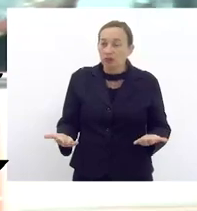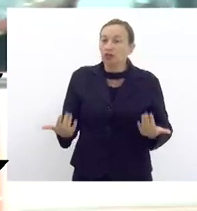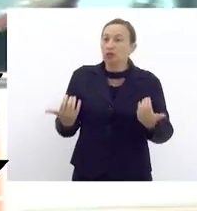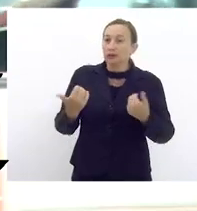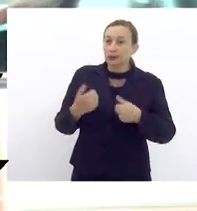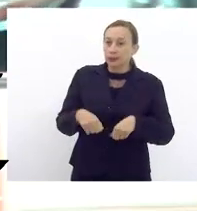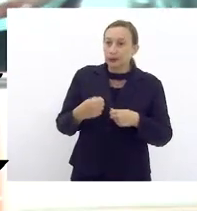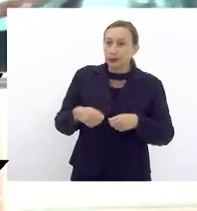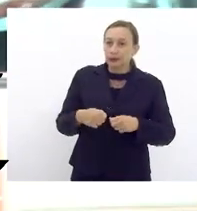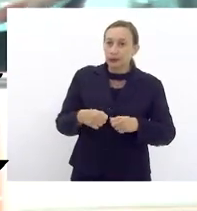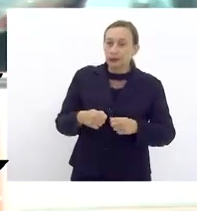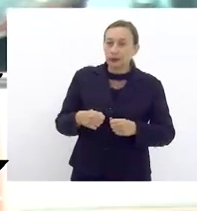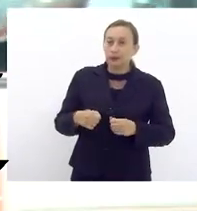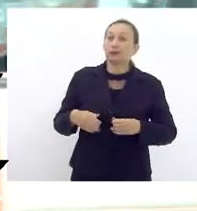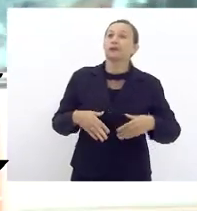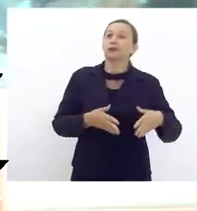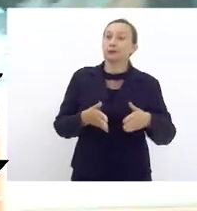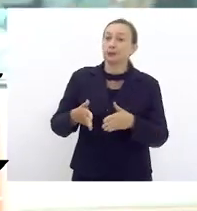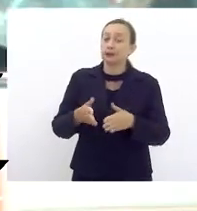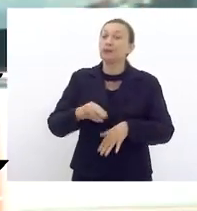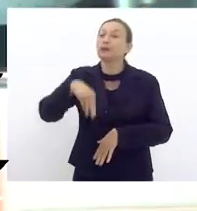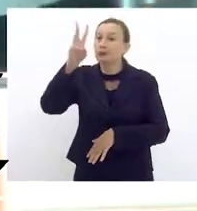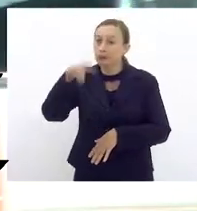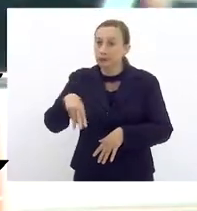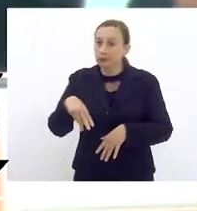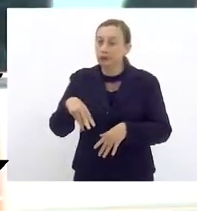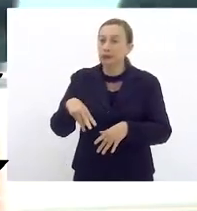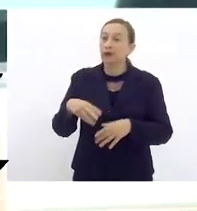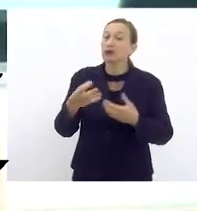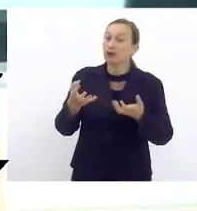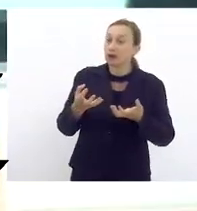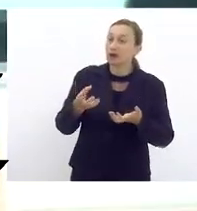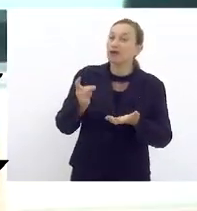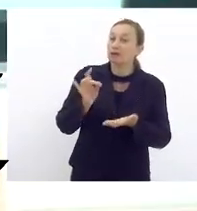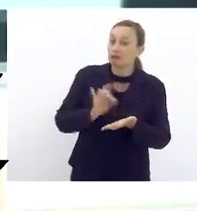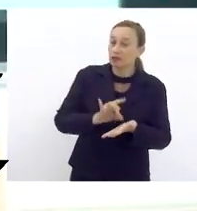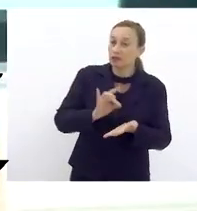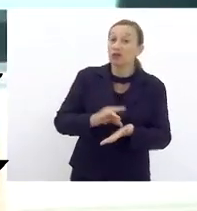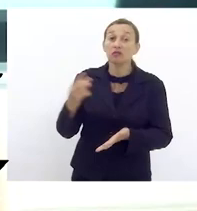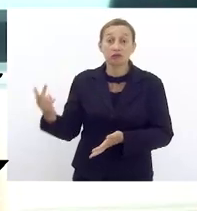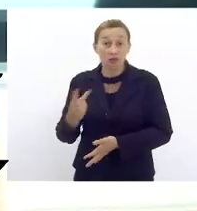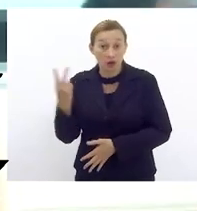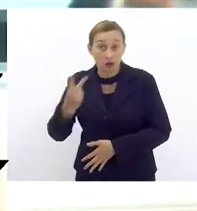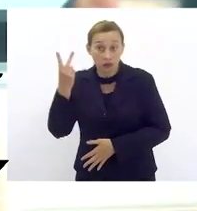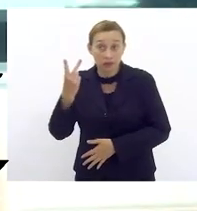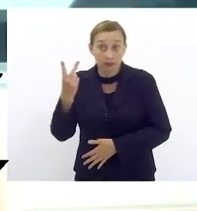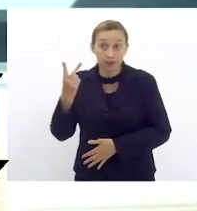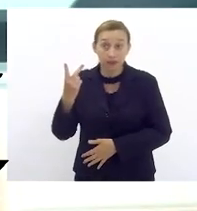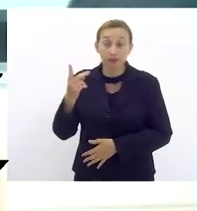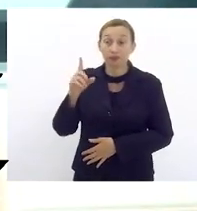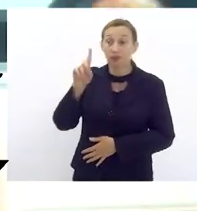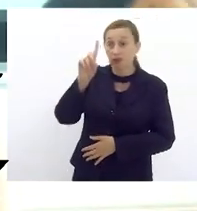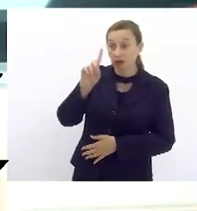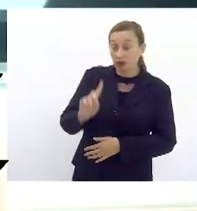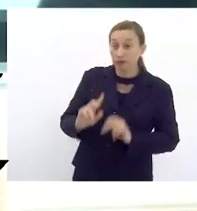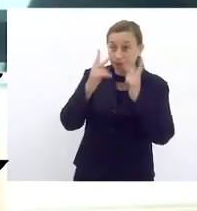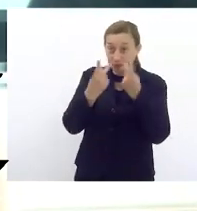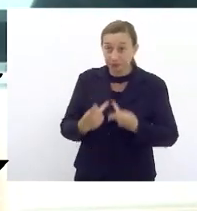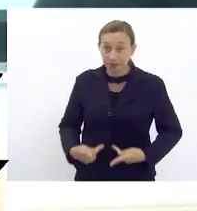precisa caminhar com quem tá em busca de realmente valores de direitos humanos e